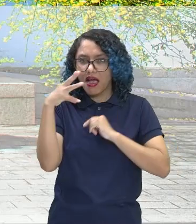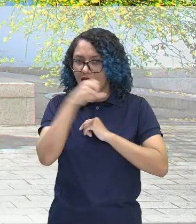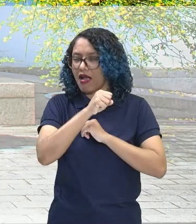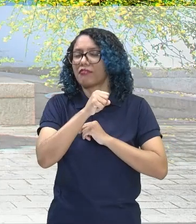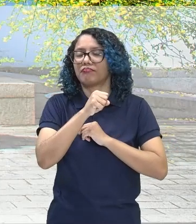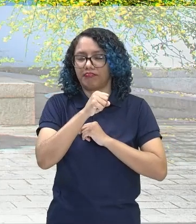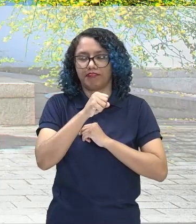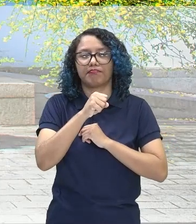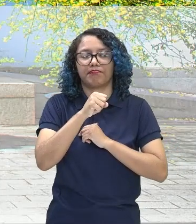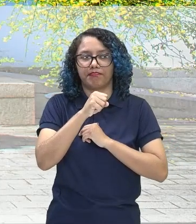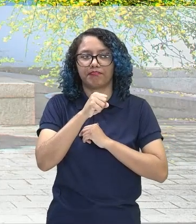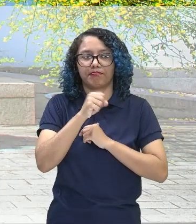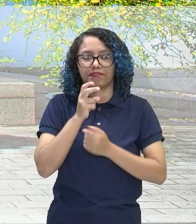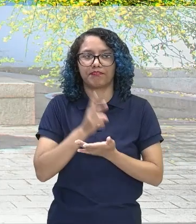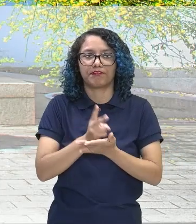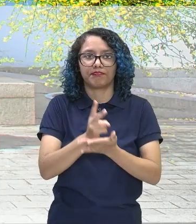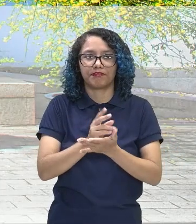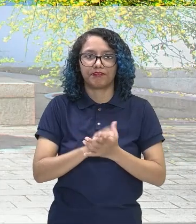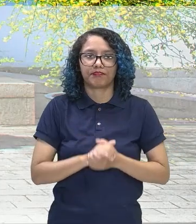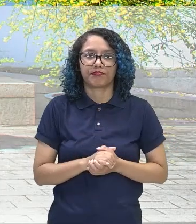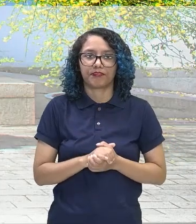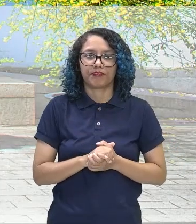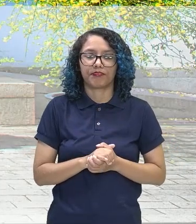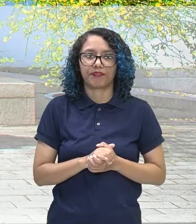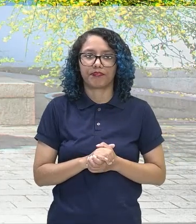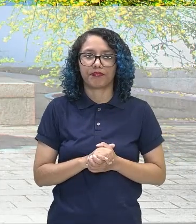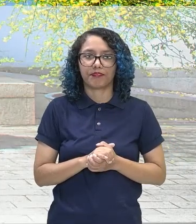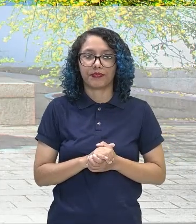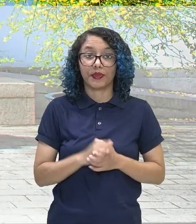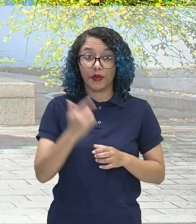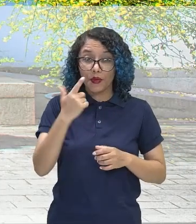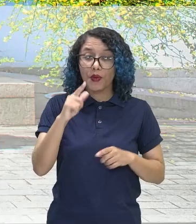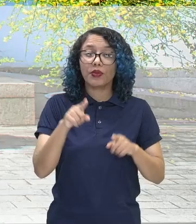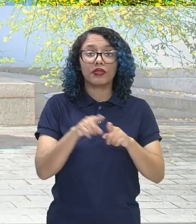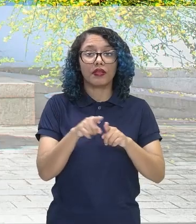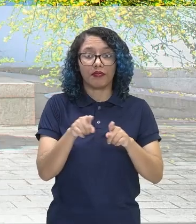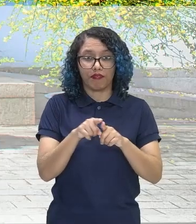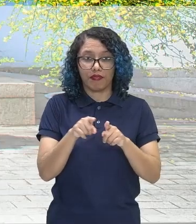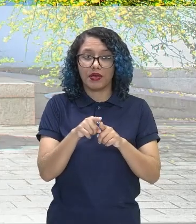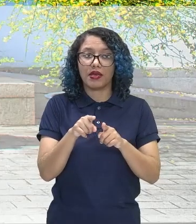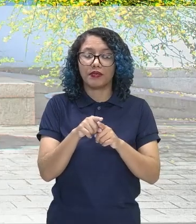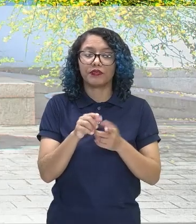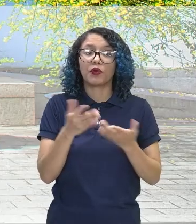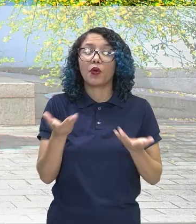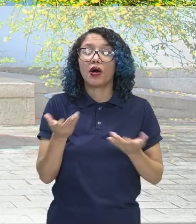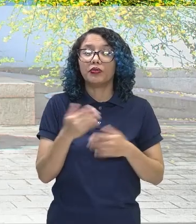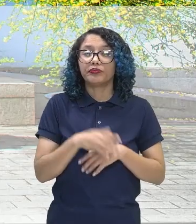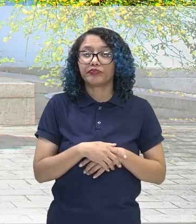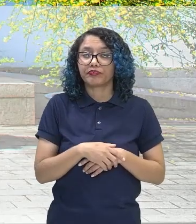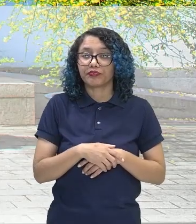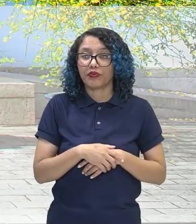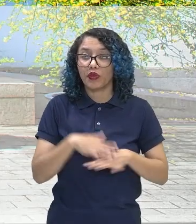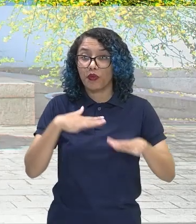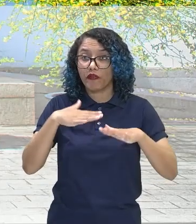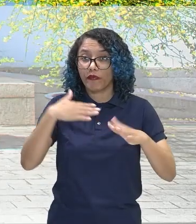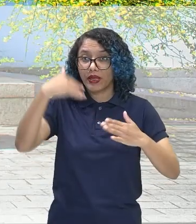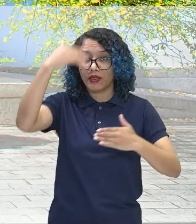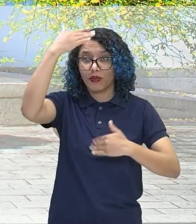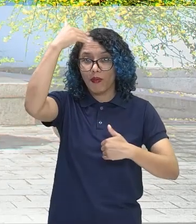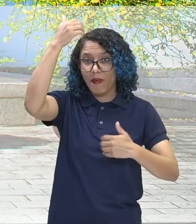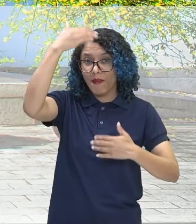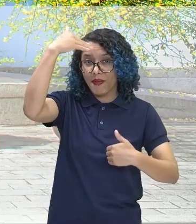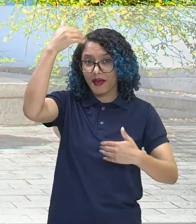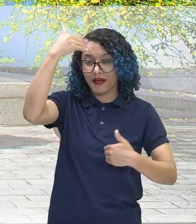mesmo? Prosseguindo, outro estilo bastante conhecido é o macaco.